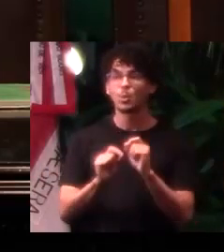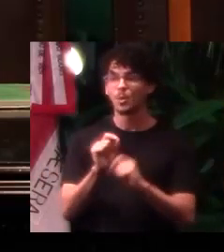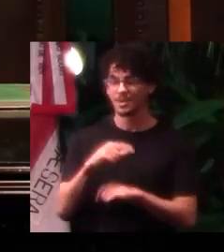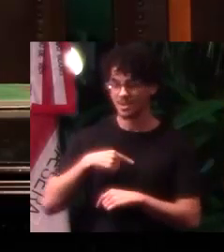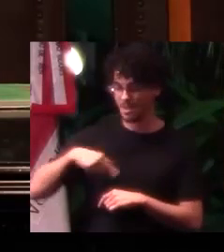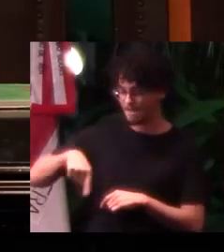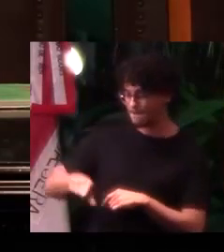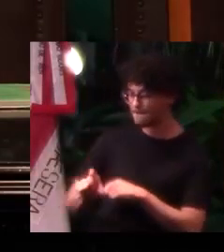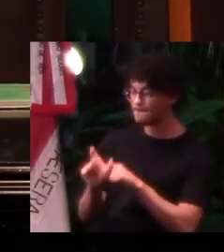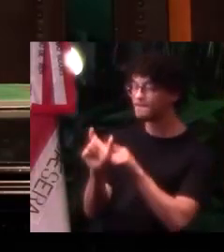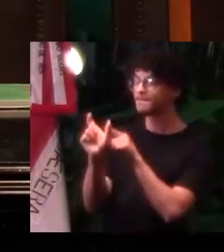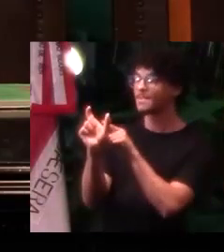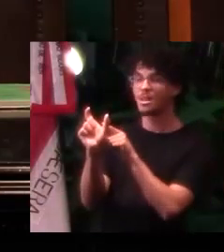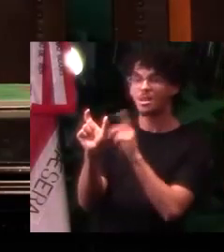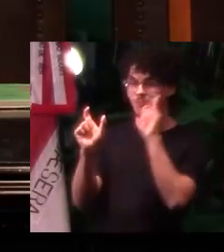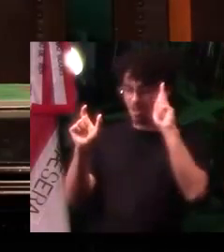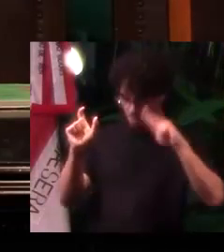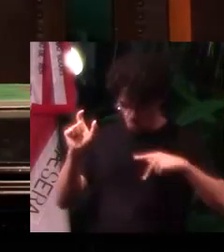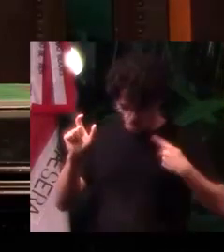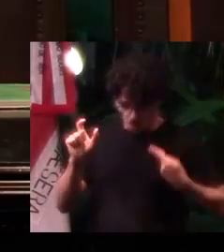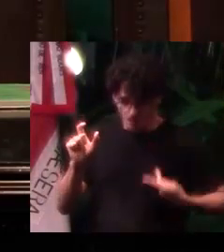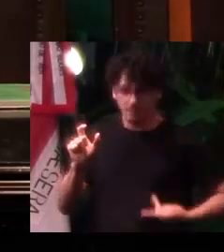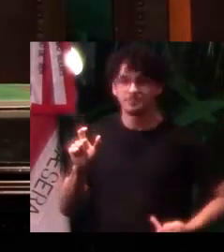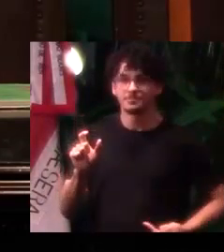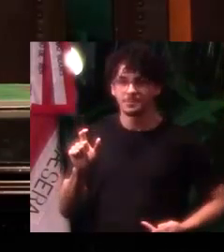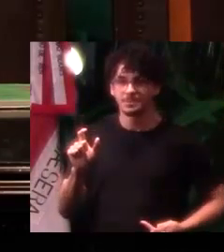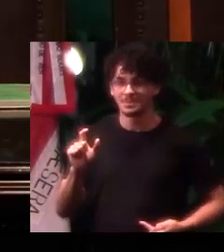humana é a maior das